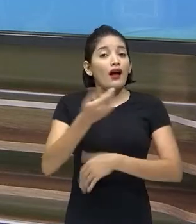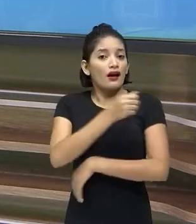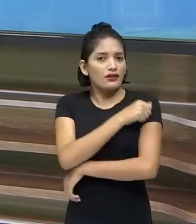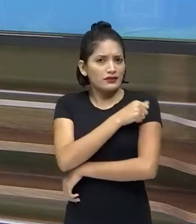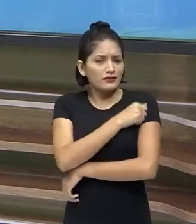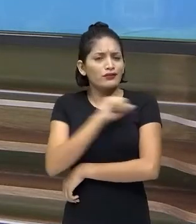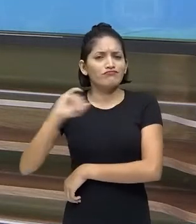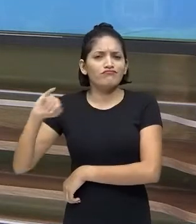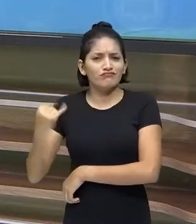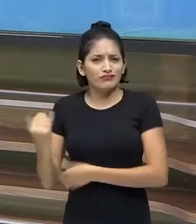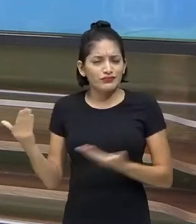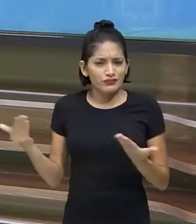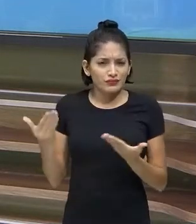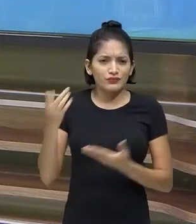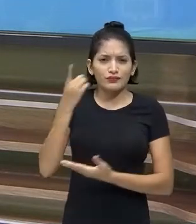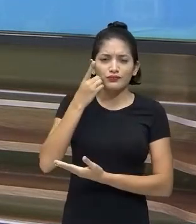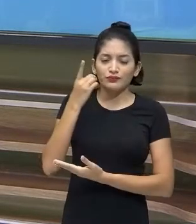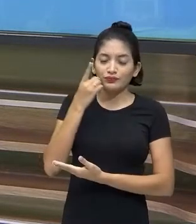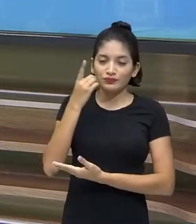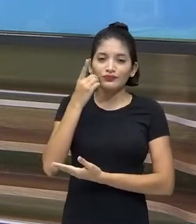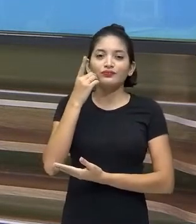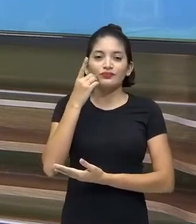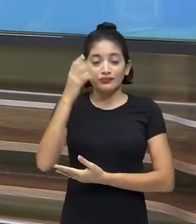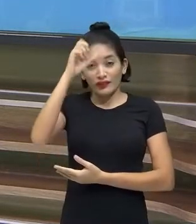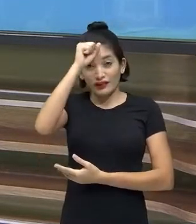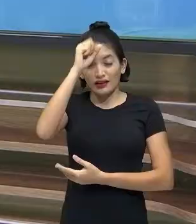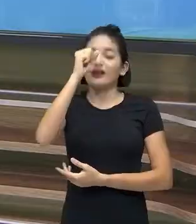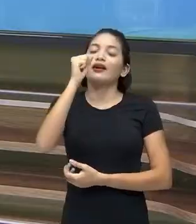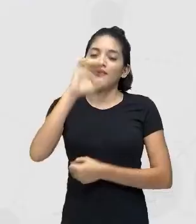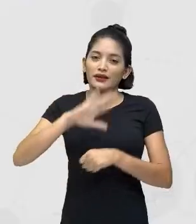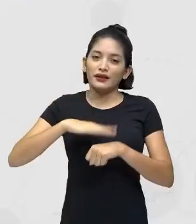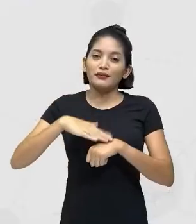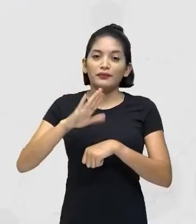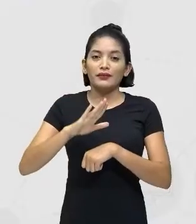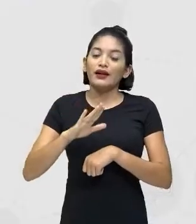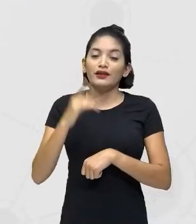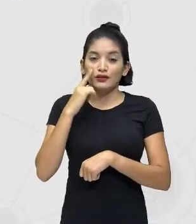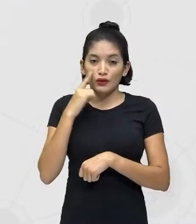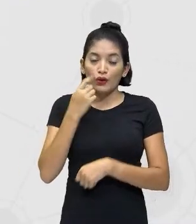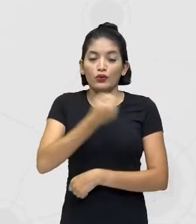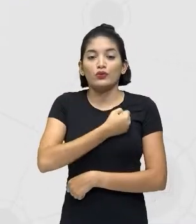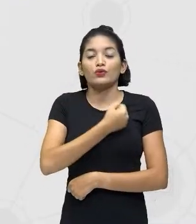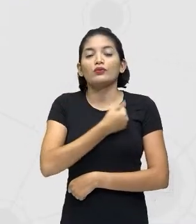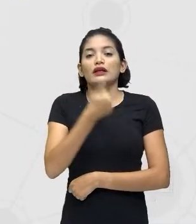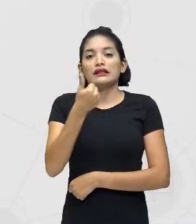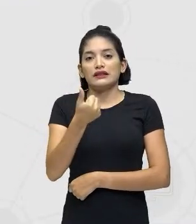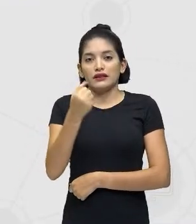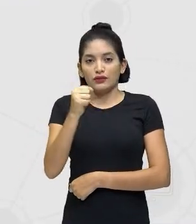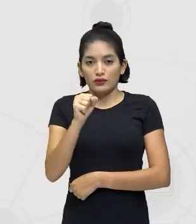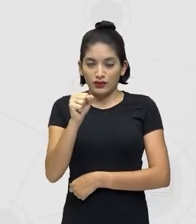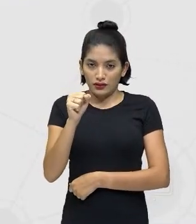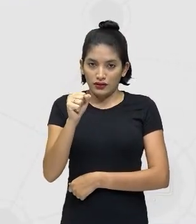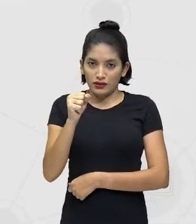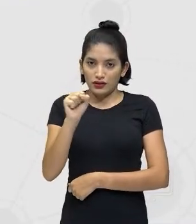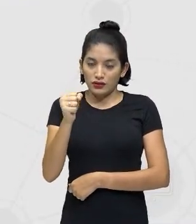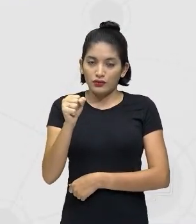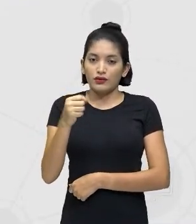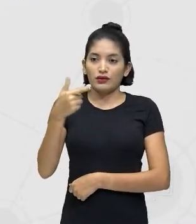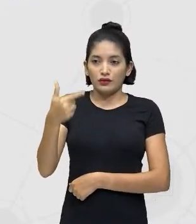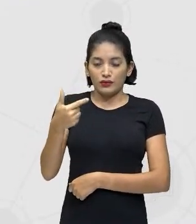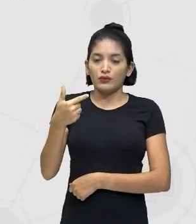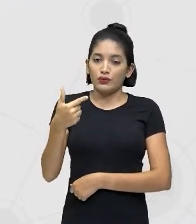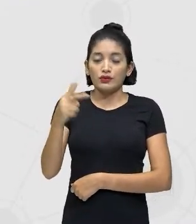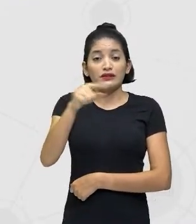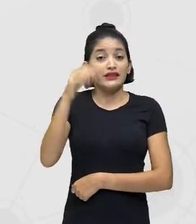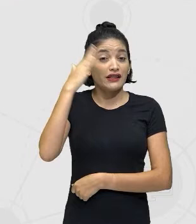aí aproveitando hoje, para aprenderem mais um pouquinho aí, nós vamos trazer a numeração da nossa aula 102, então